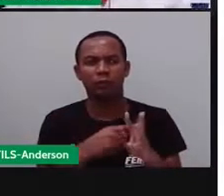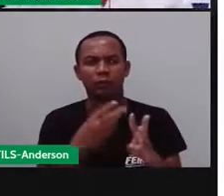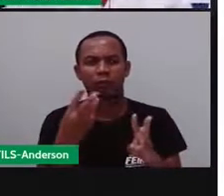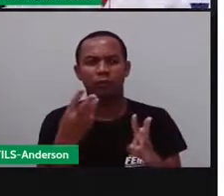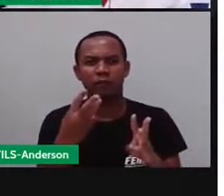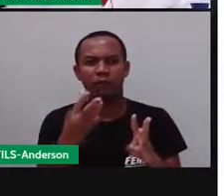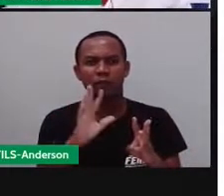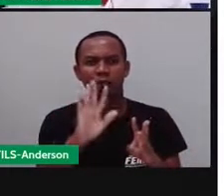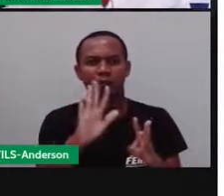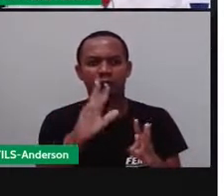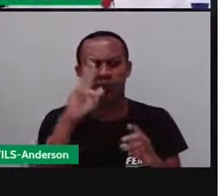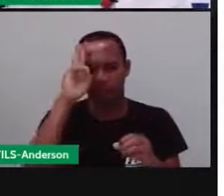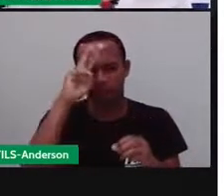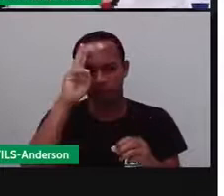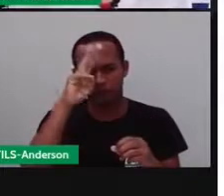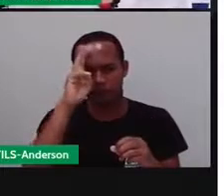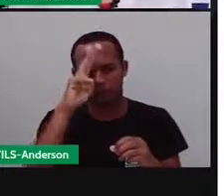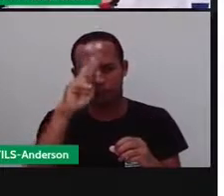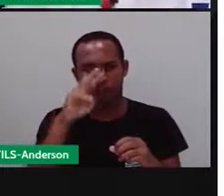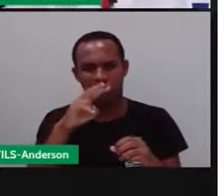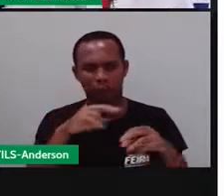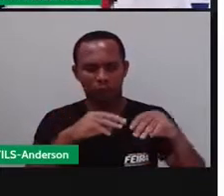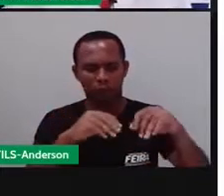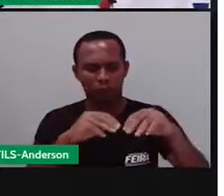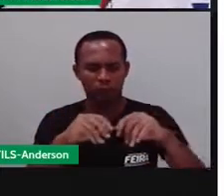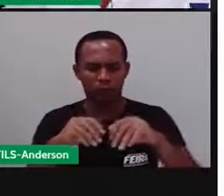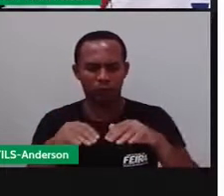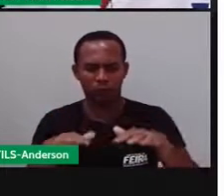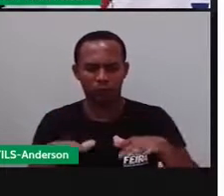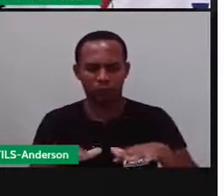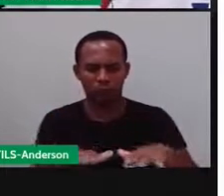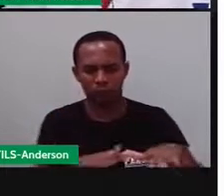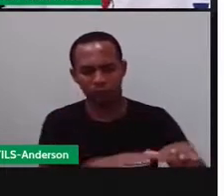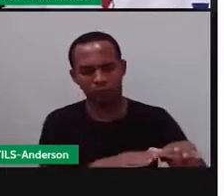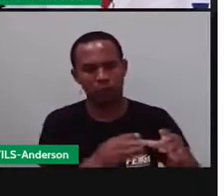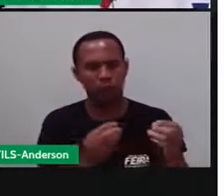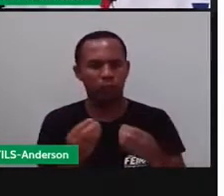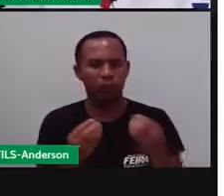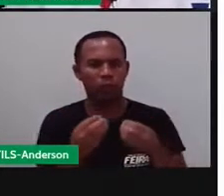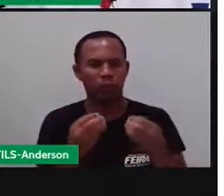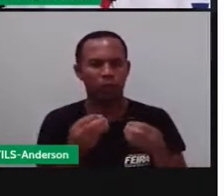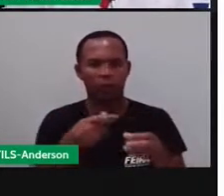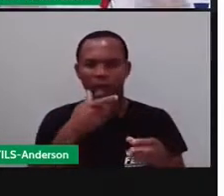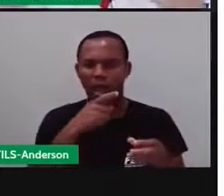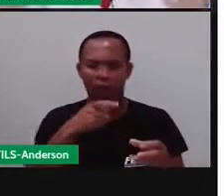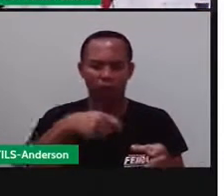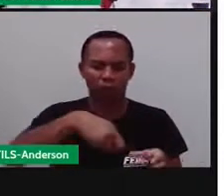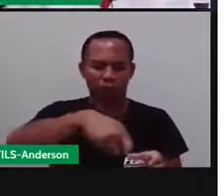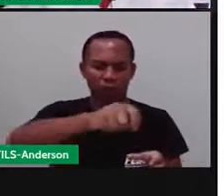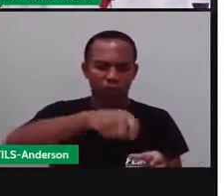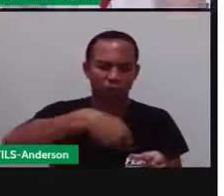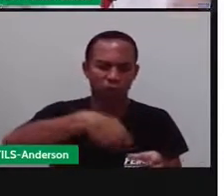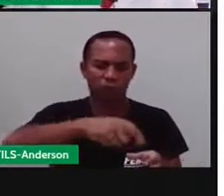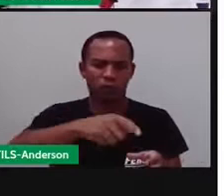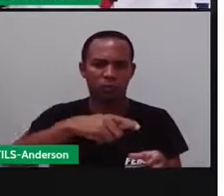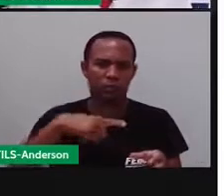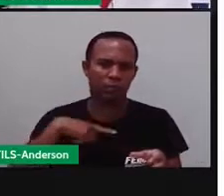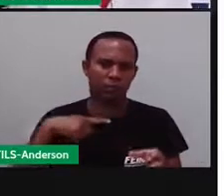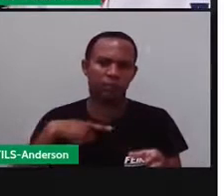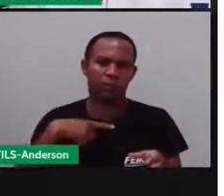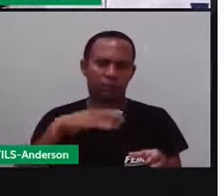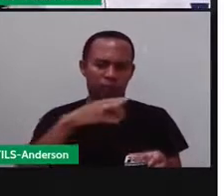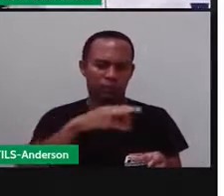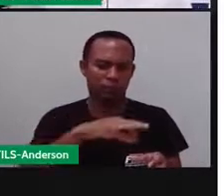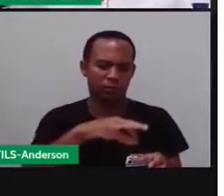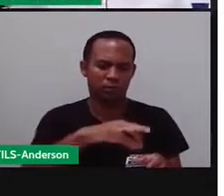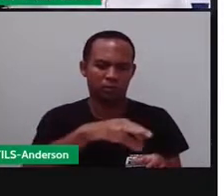vocês lembram, na aula que a Pró estava falando sobre o solo, que ela falou sobre irrigação? Pois é, existem milhos, plantações enormes aí de